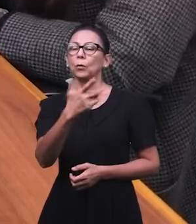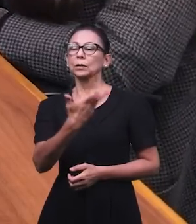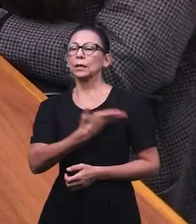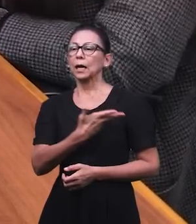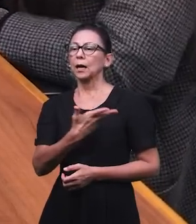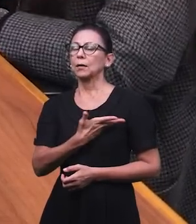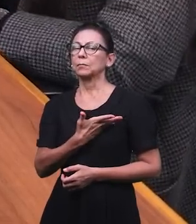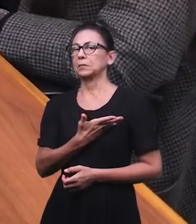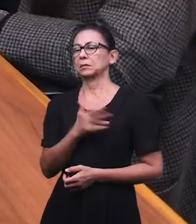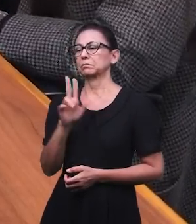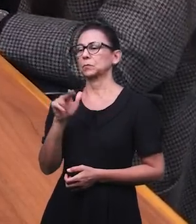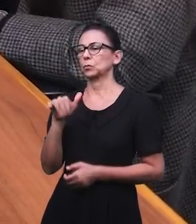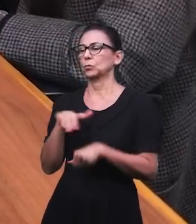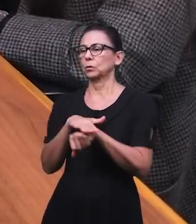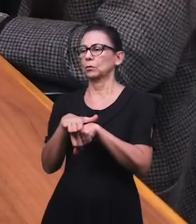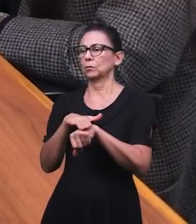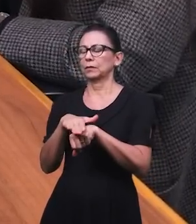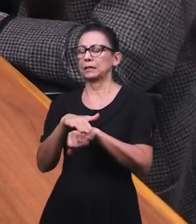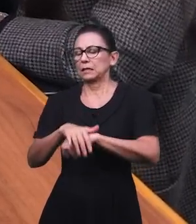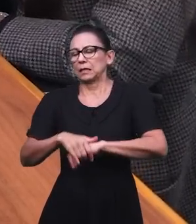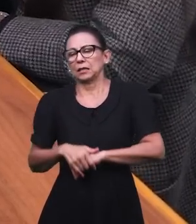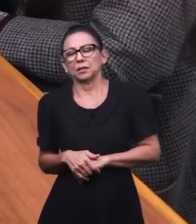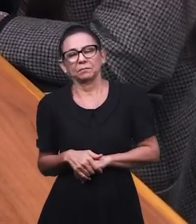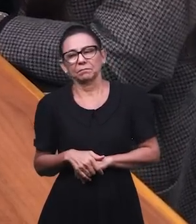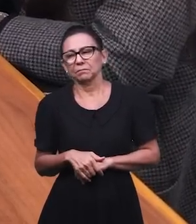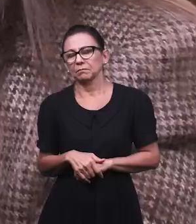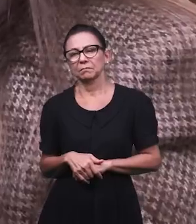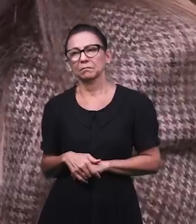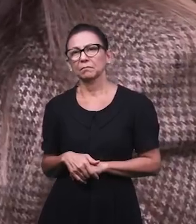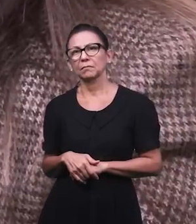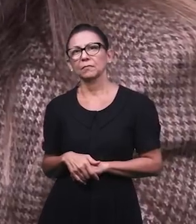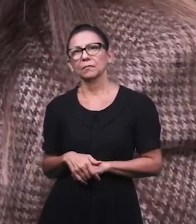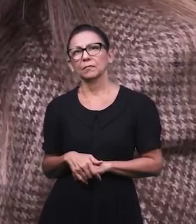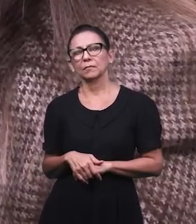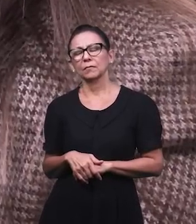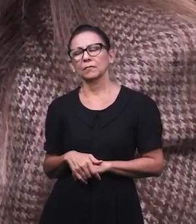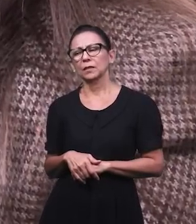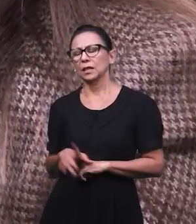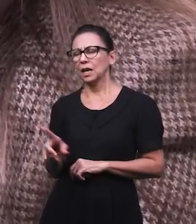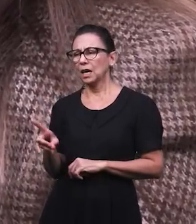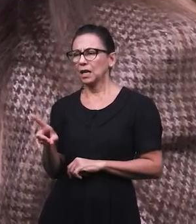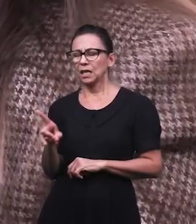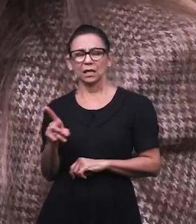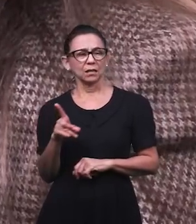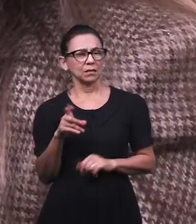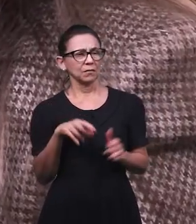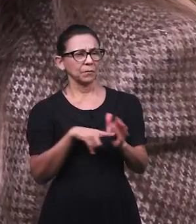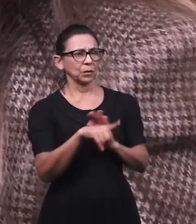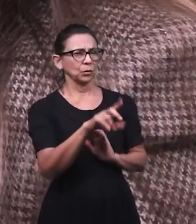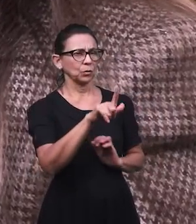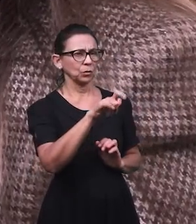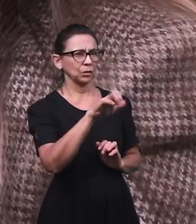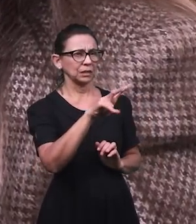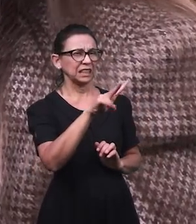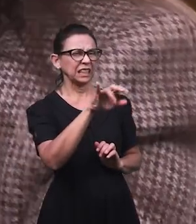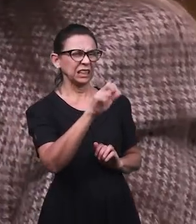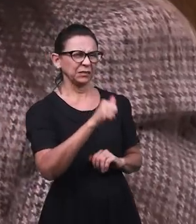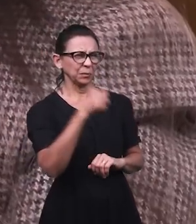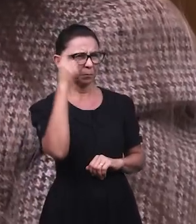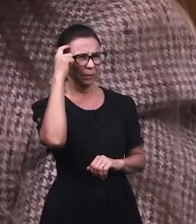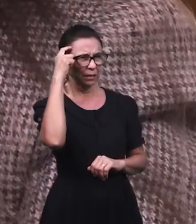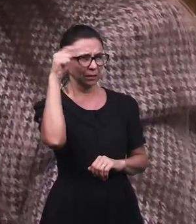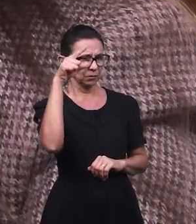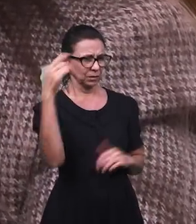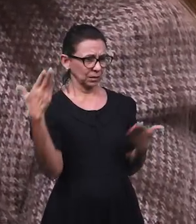não conversava, nessa eu nem sentei perto dela, sentei no outro lado da sala. Eu lembro que ela chegou para mim e falou assim, Nívia, eu tava